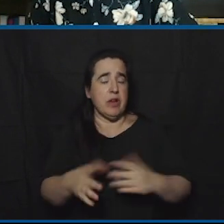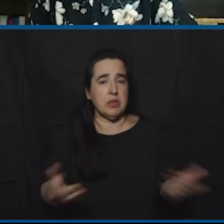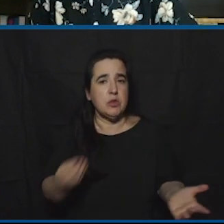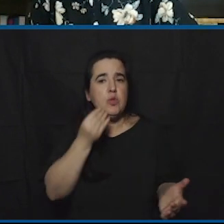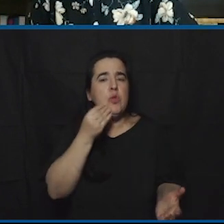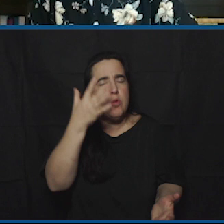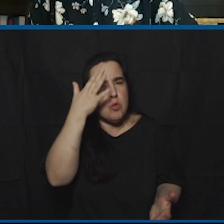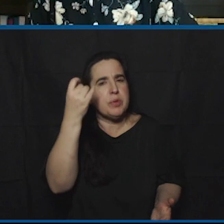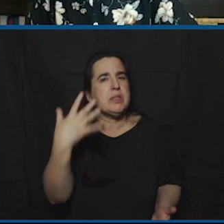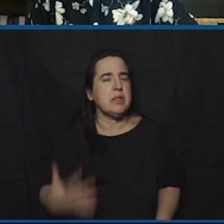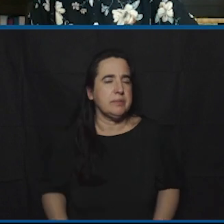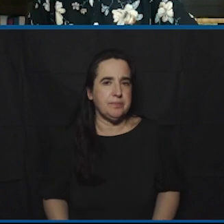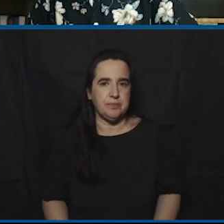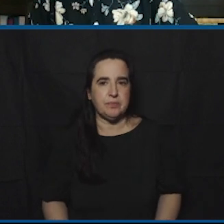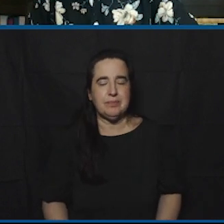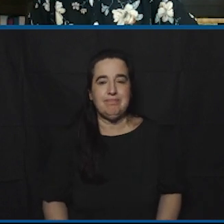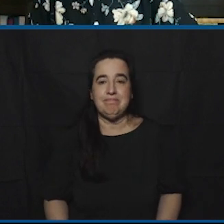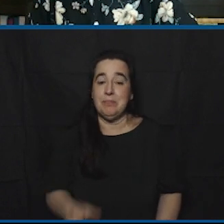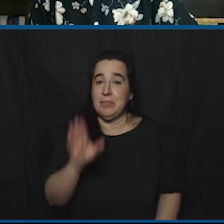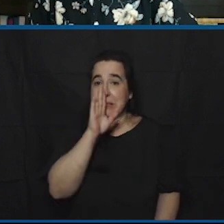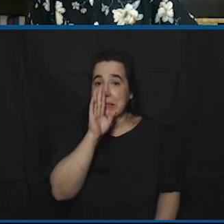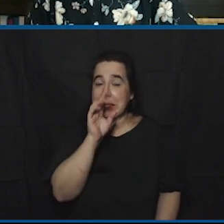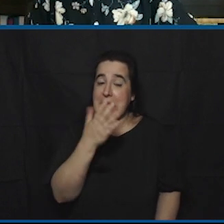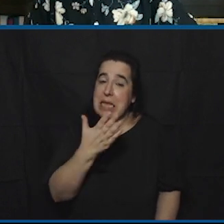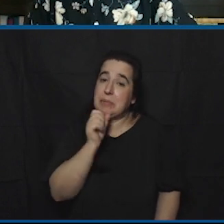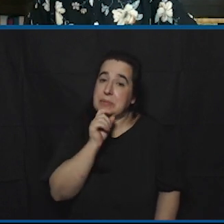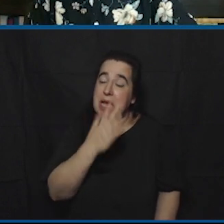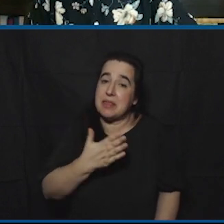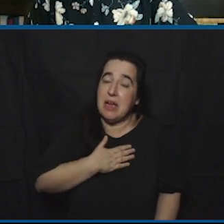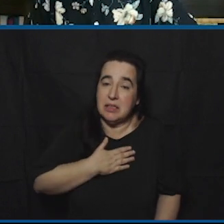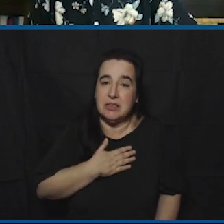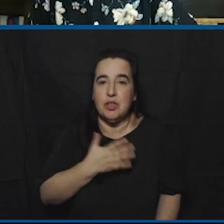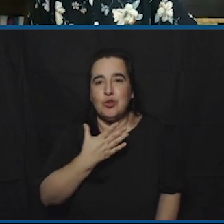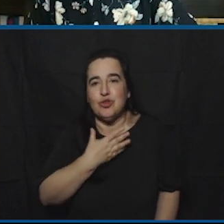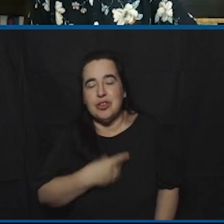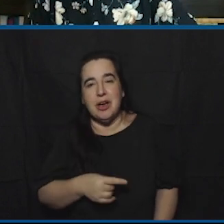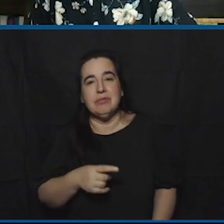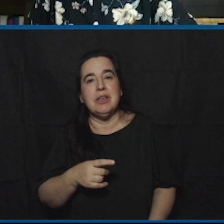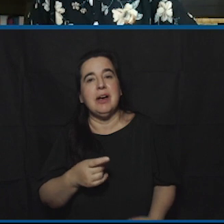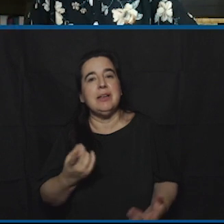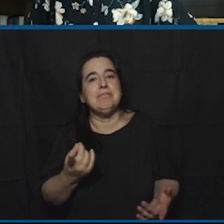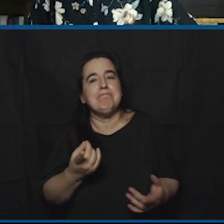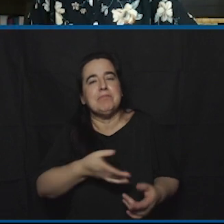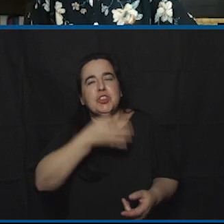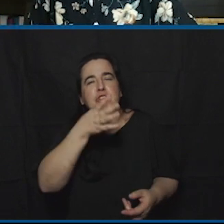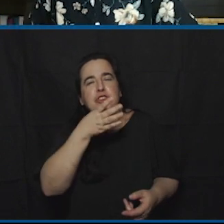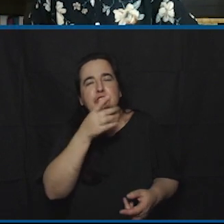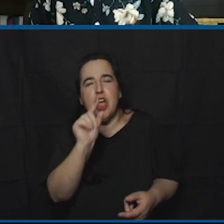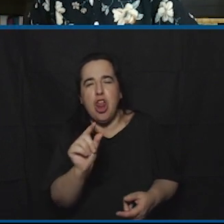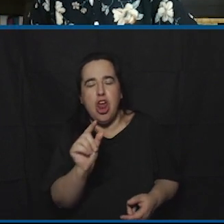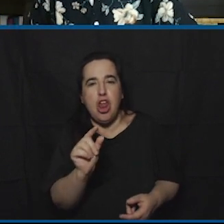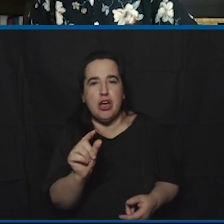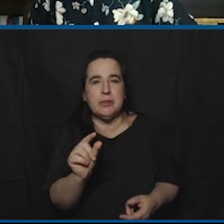podemos entender isso? Se me permite, Eurico, eu gostaria de dar uma pequena